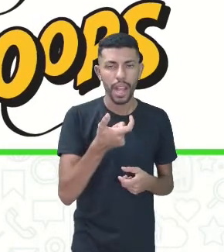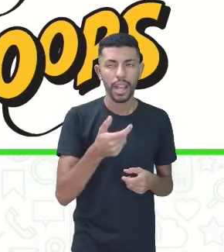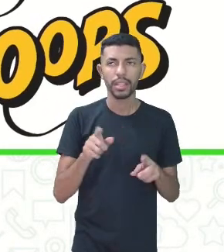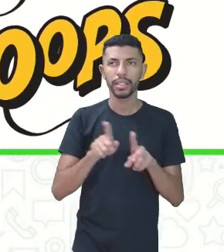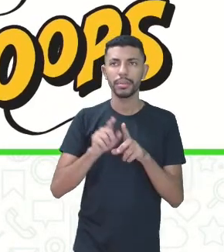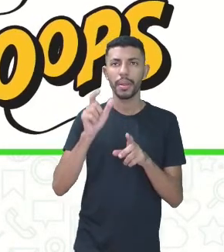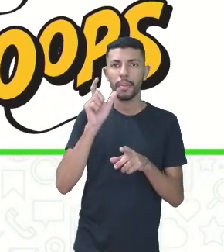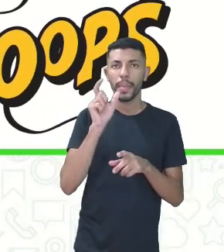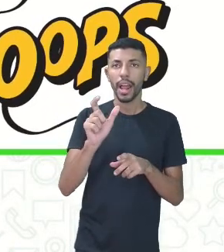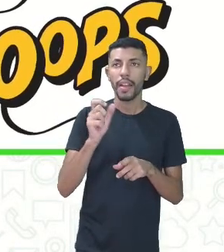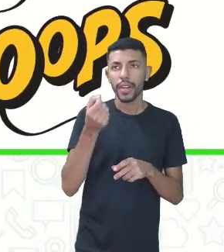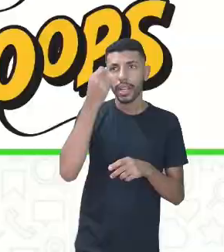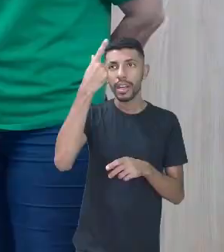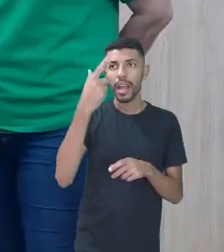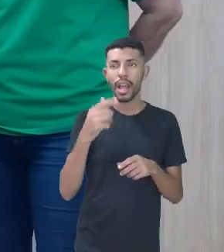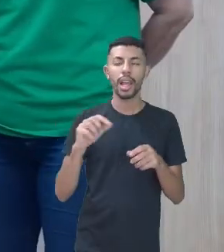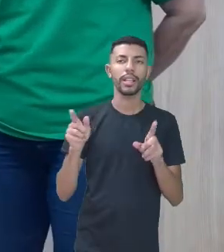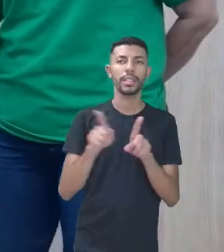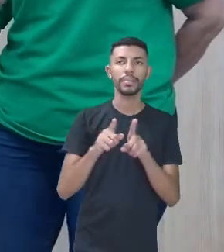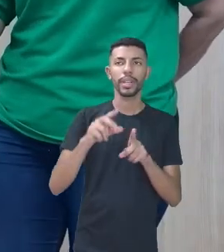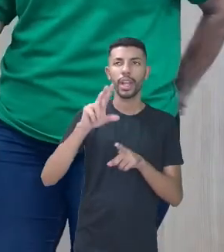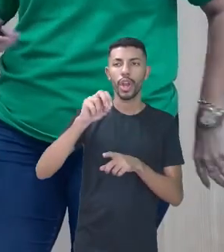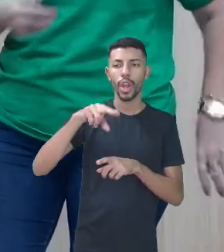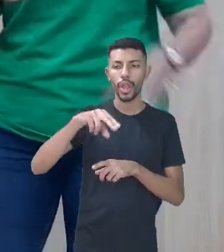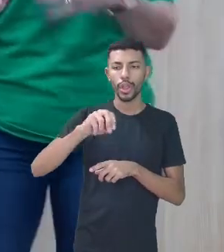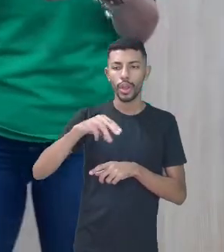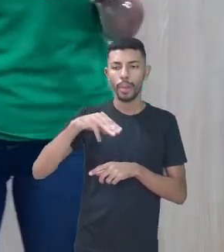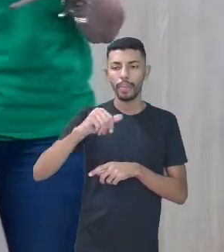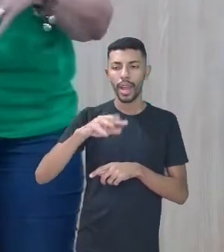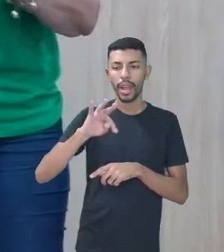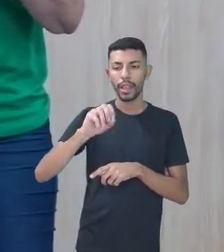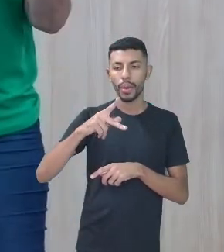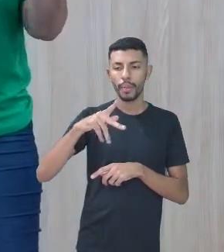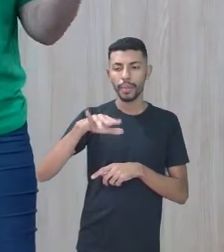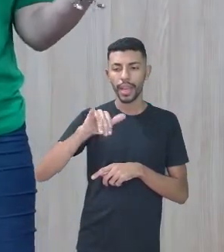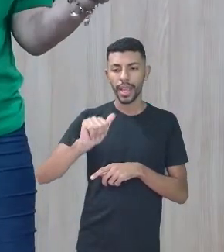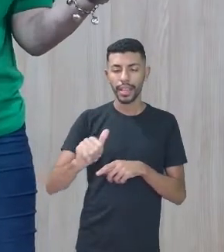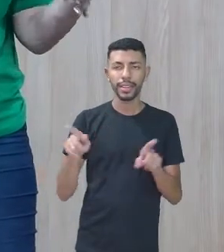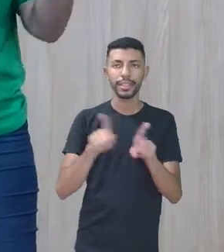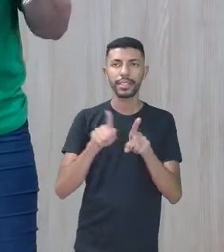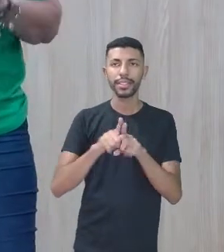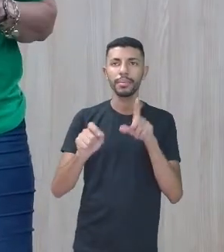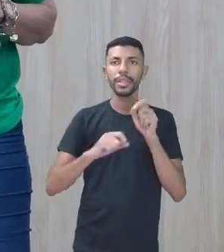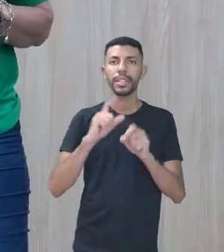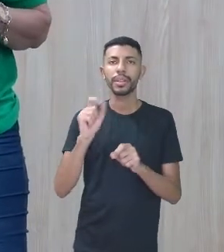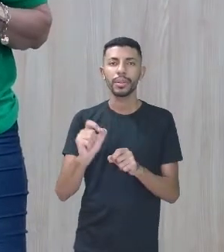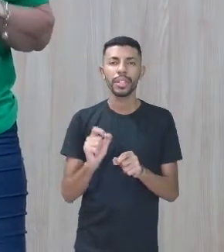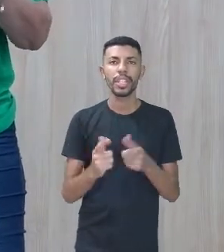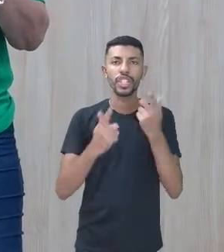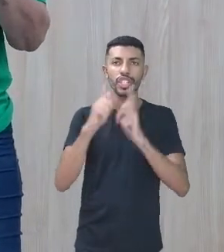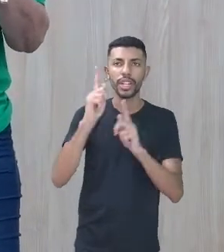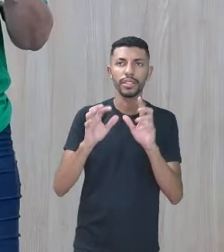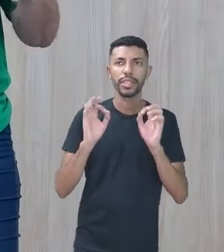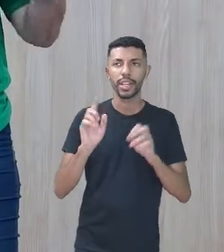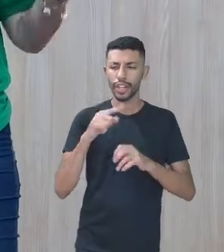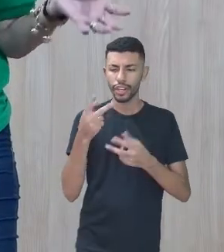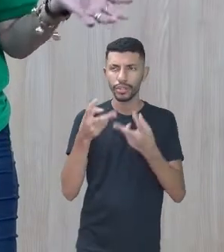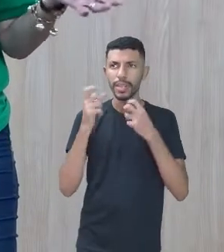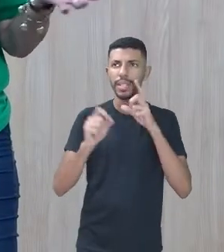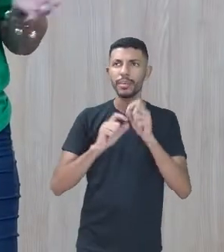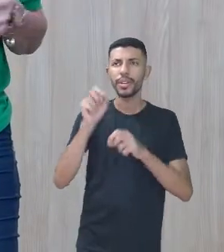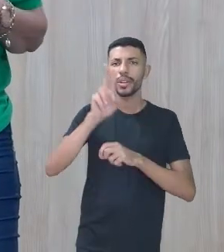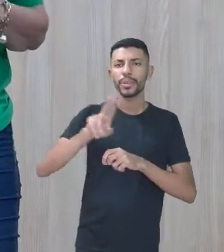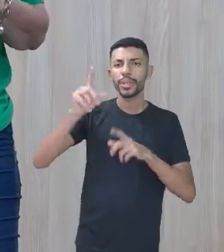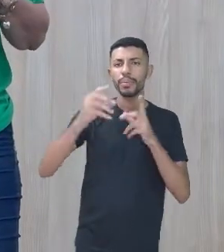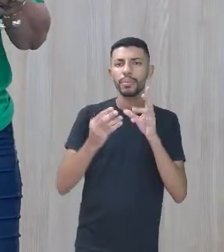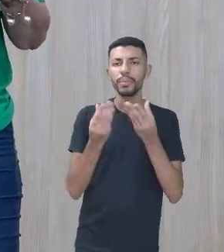onomatopeias e gestos, não é? A gente vê muito pessoal escrevendo, é TB, também, não é? VC,